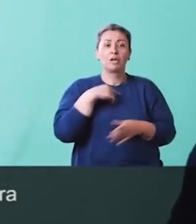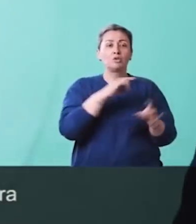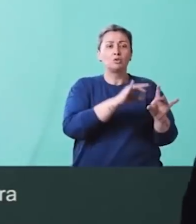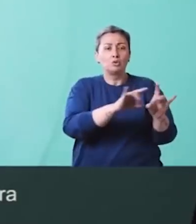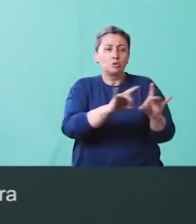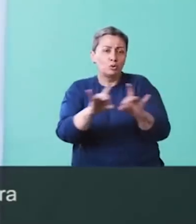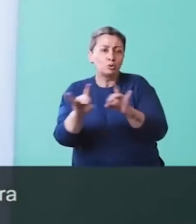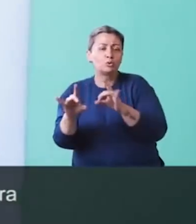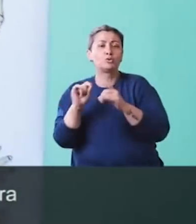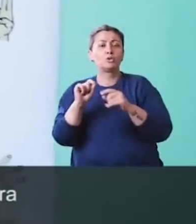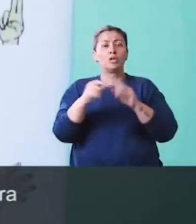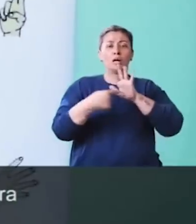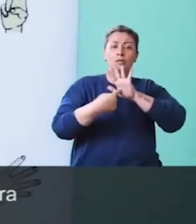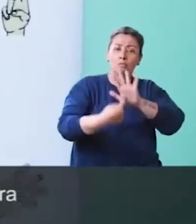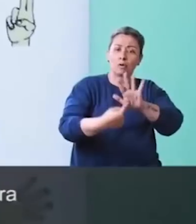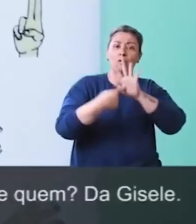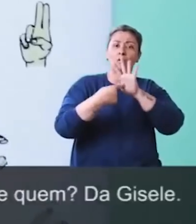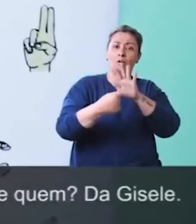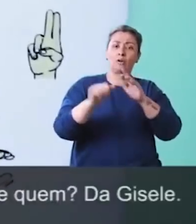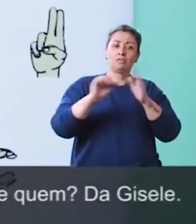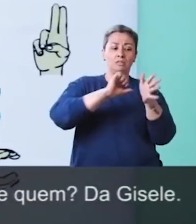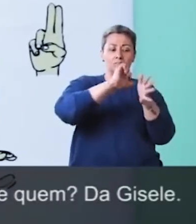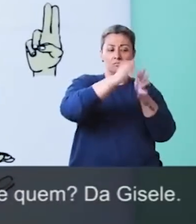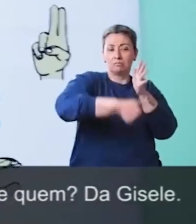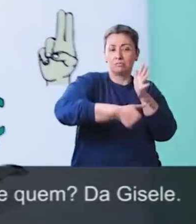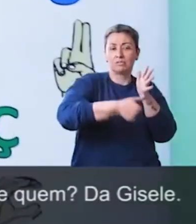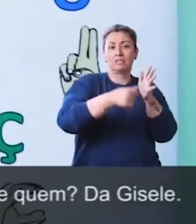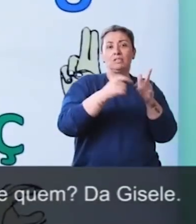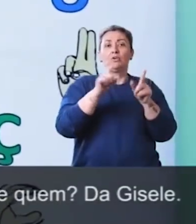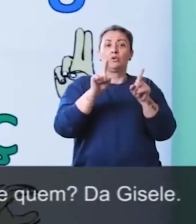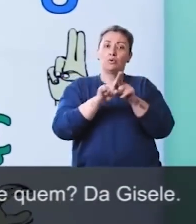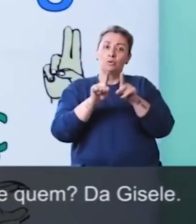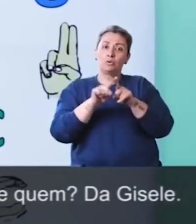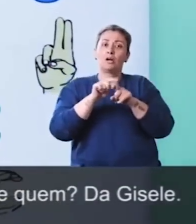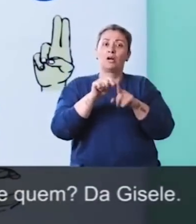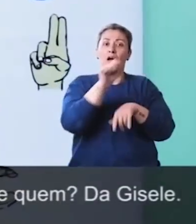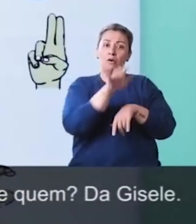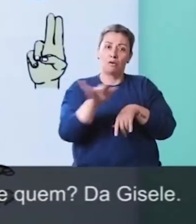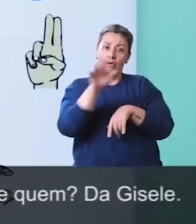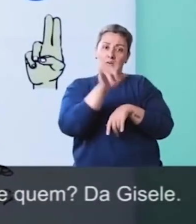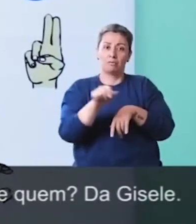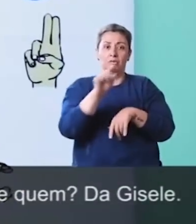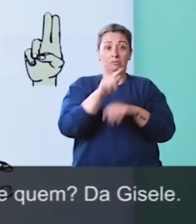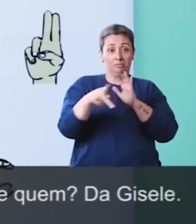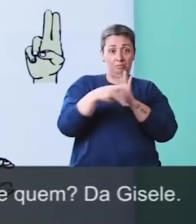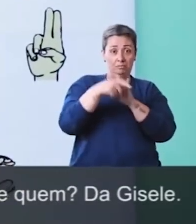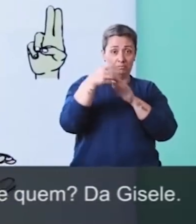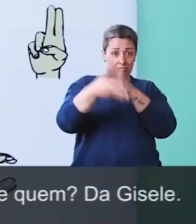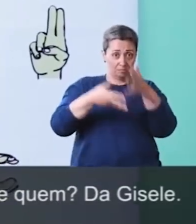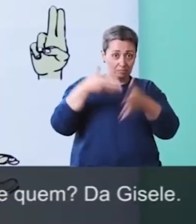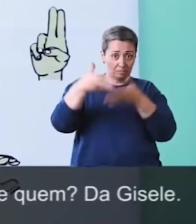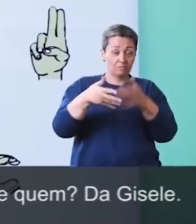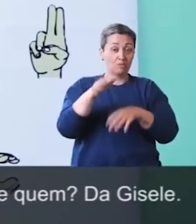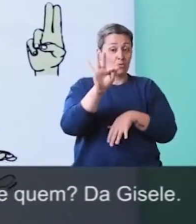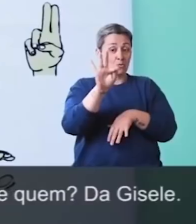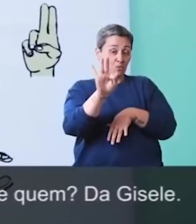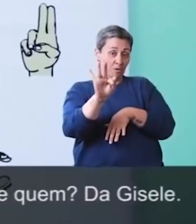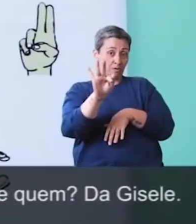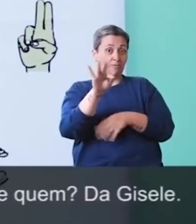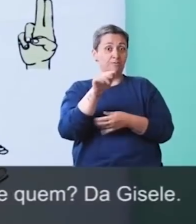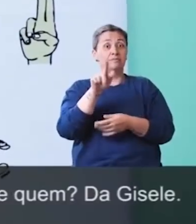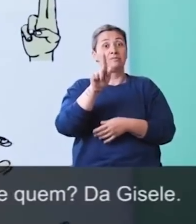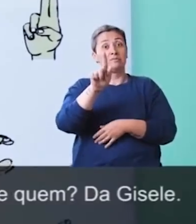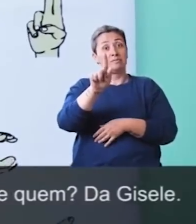menores, diariamente a gente mostra a configuração de mãos do alfabeto manual.